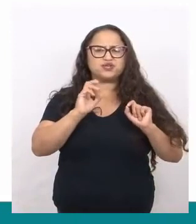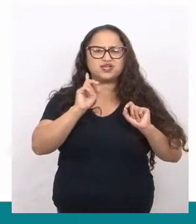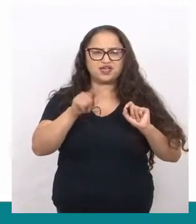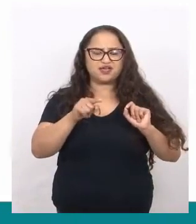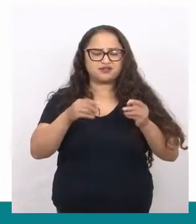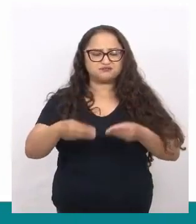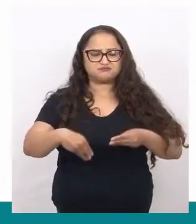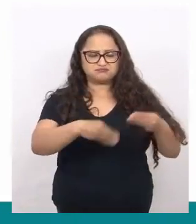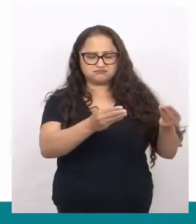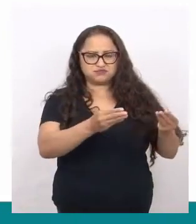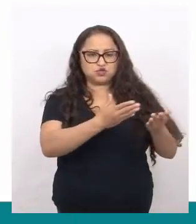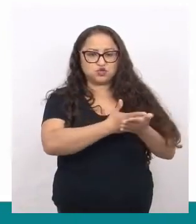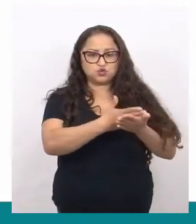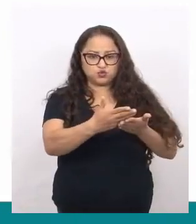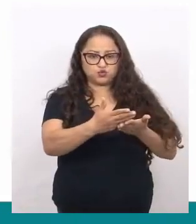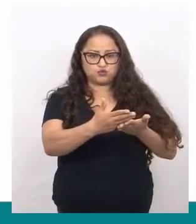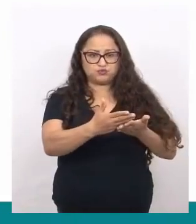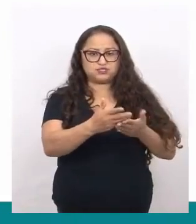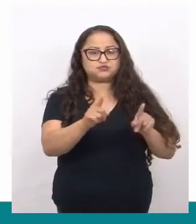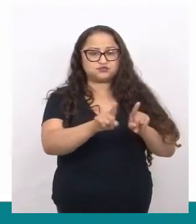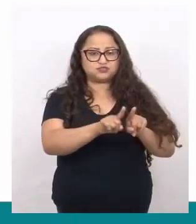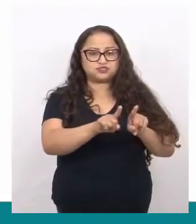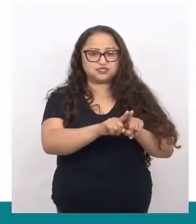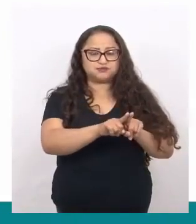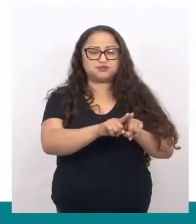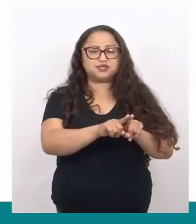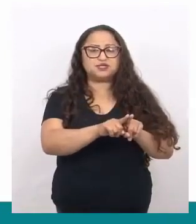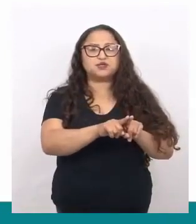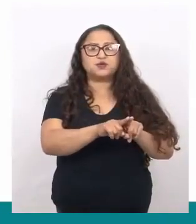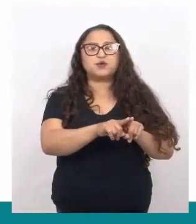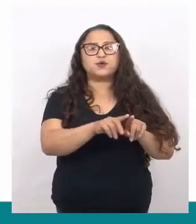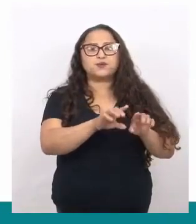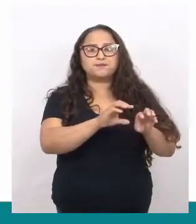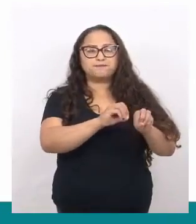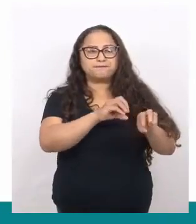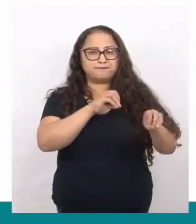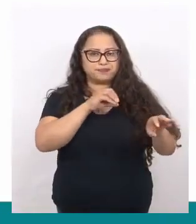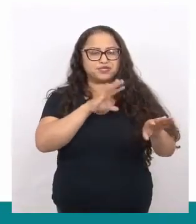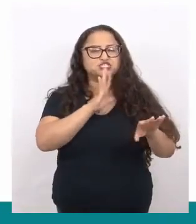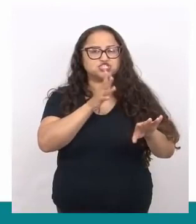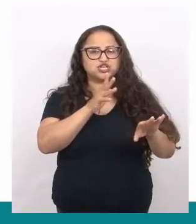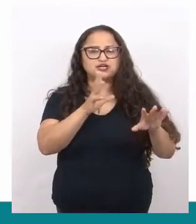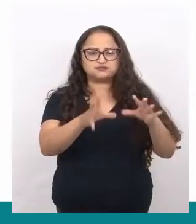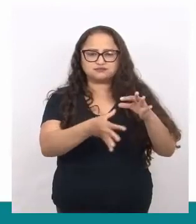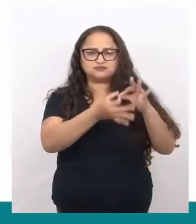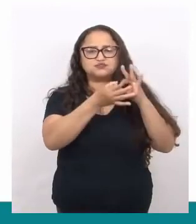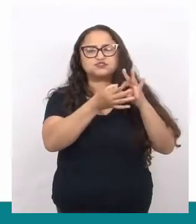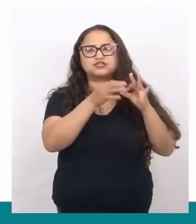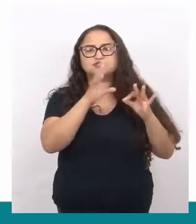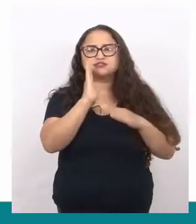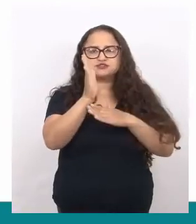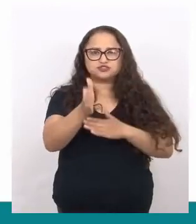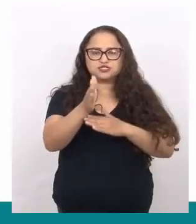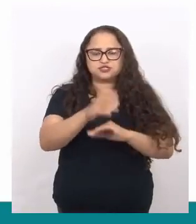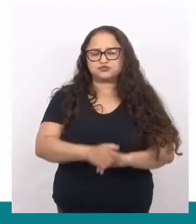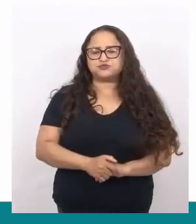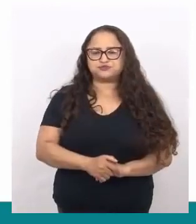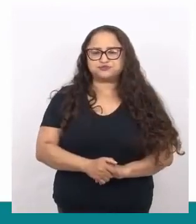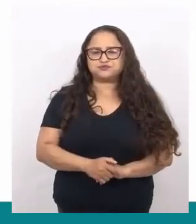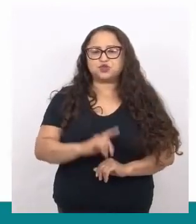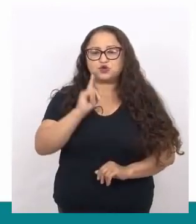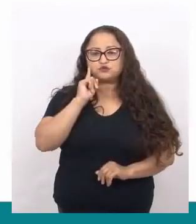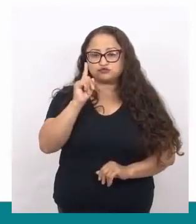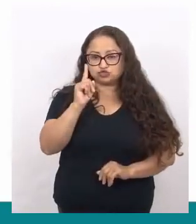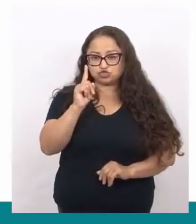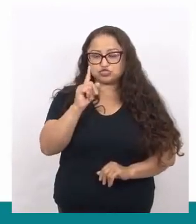atribuído na atribuição inicial, é uma atribuição online, ela já é associada automaticamente, tá? Então, no dia da atribuição